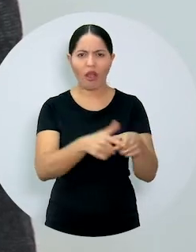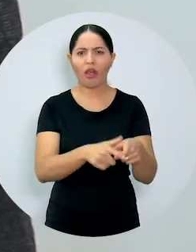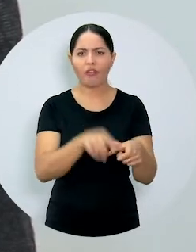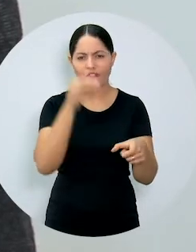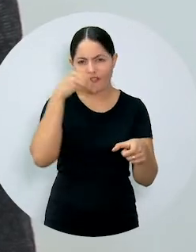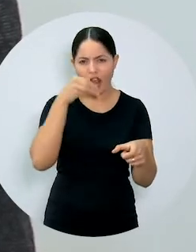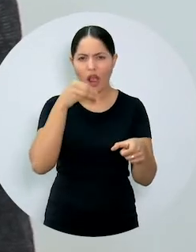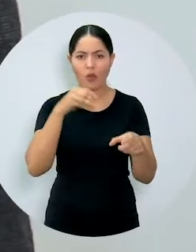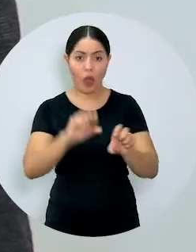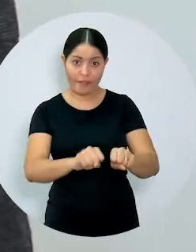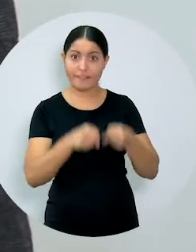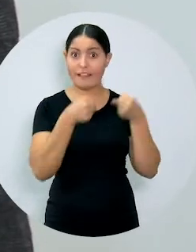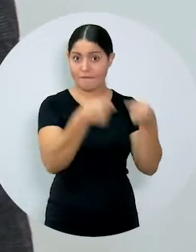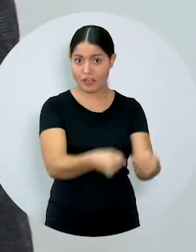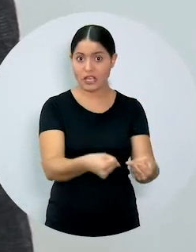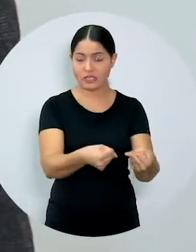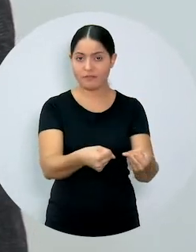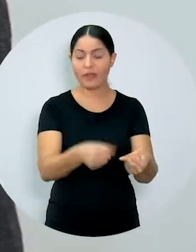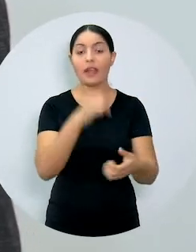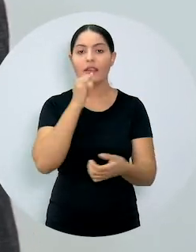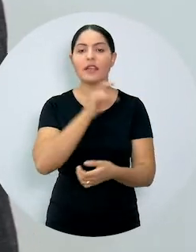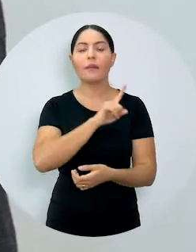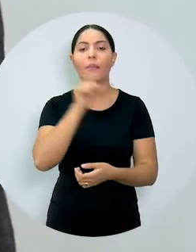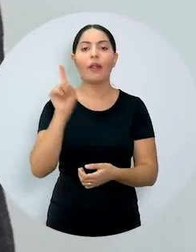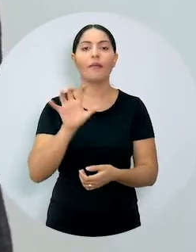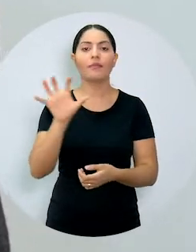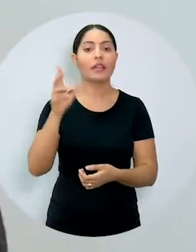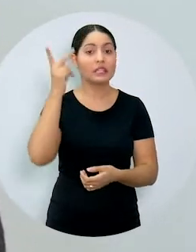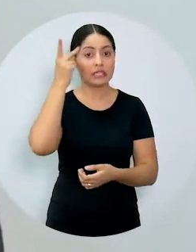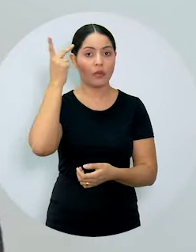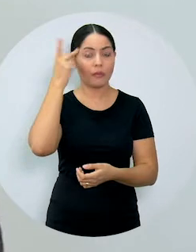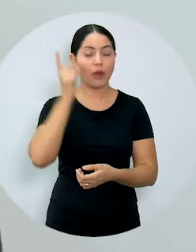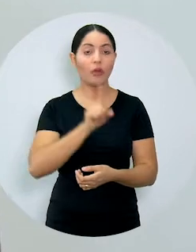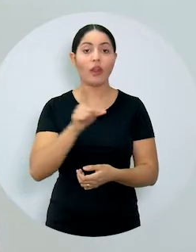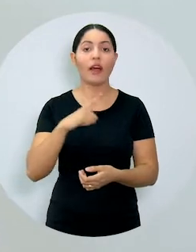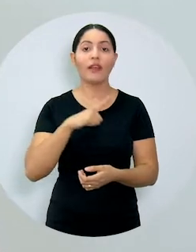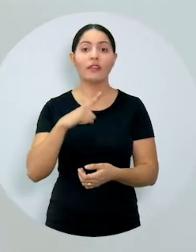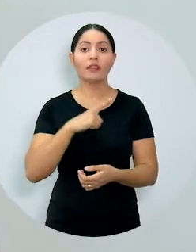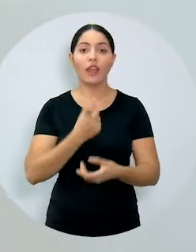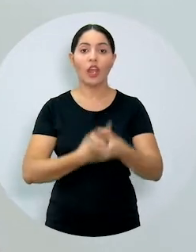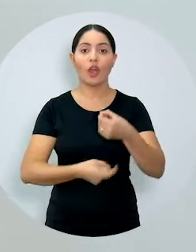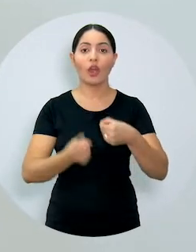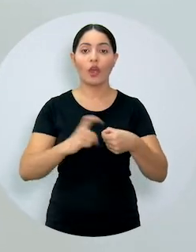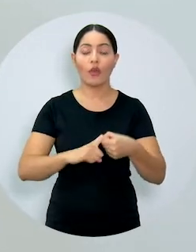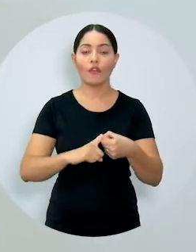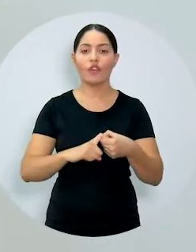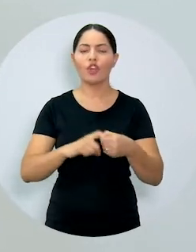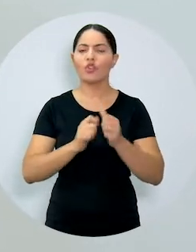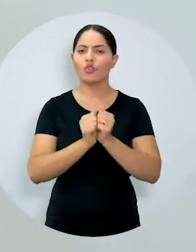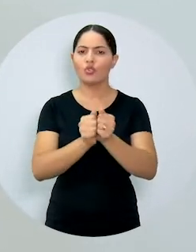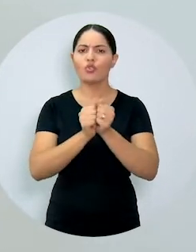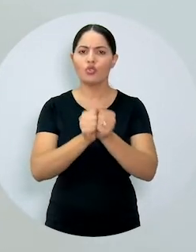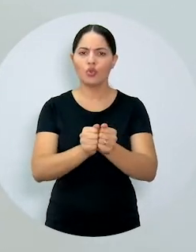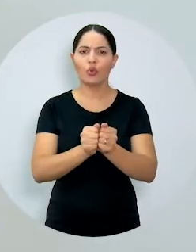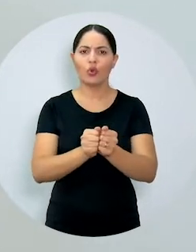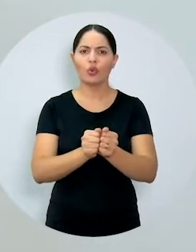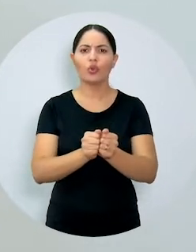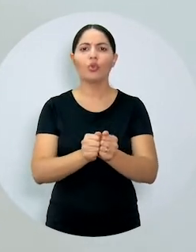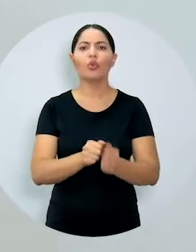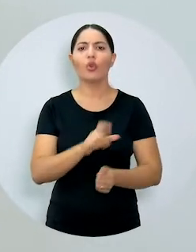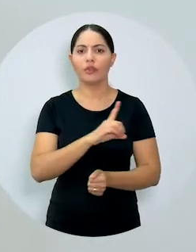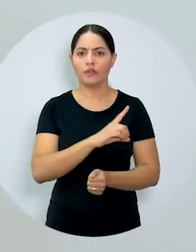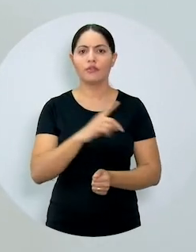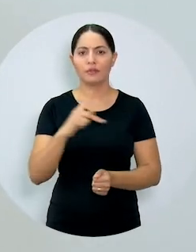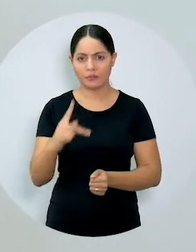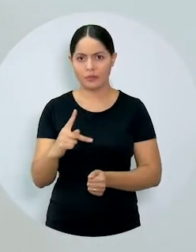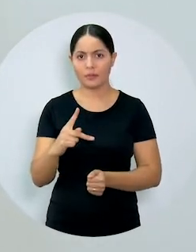Ordem dos Advogados em São Paulo, por exemplo, tem um convênio com a Defensoria Pública, por